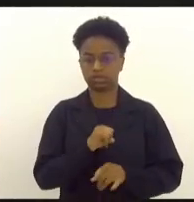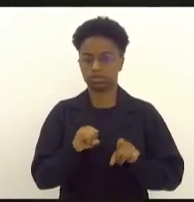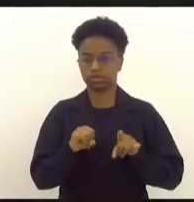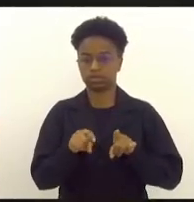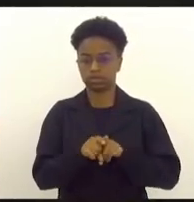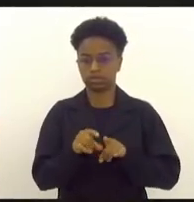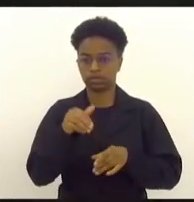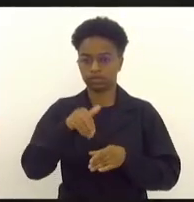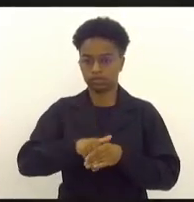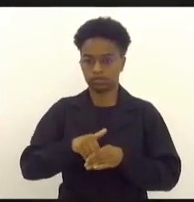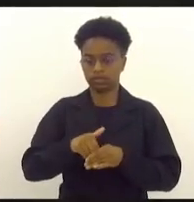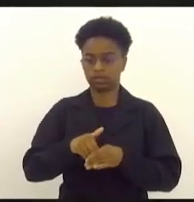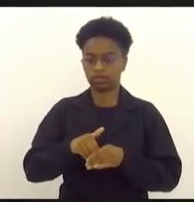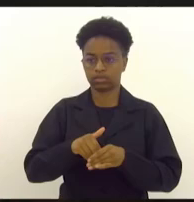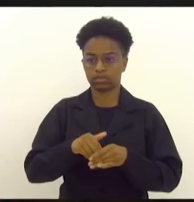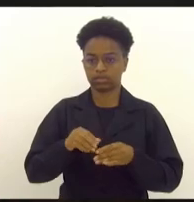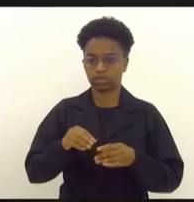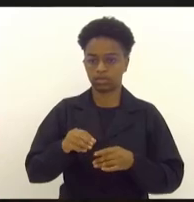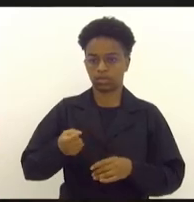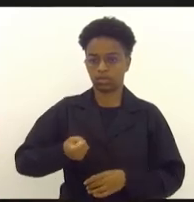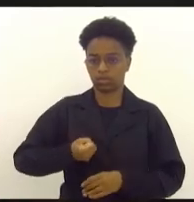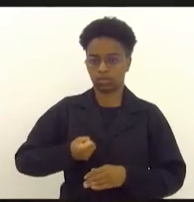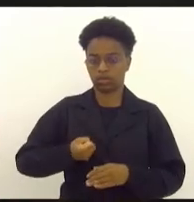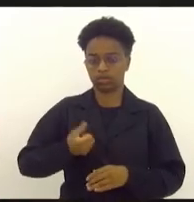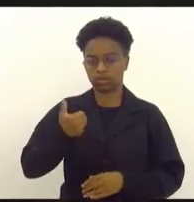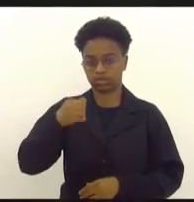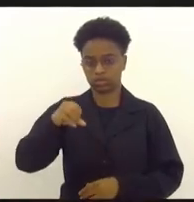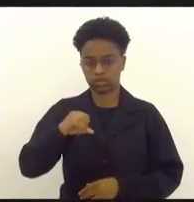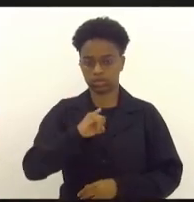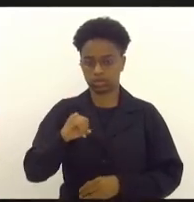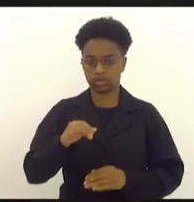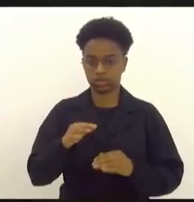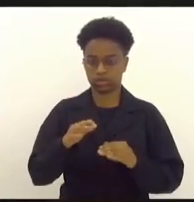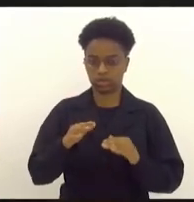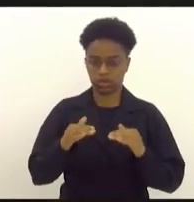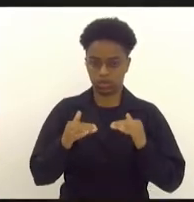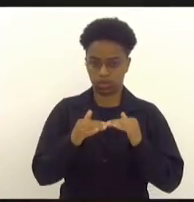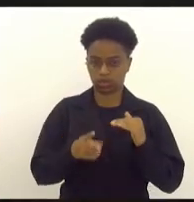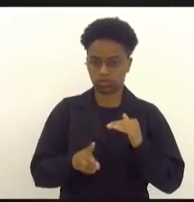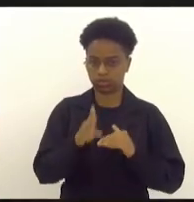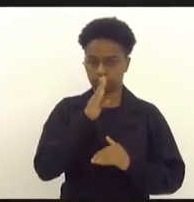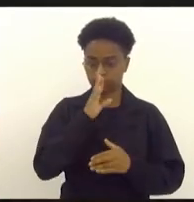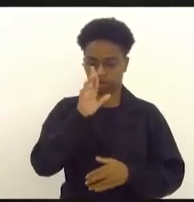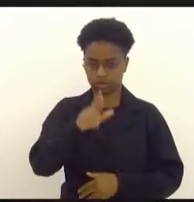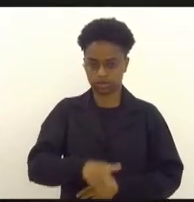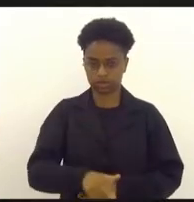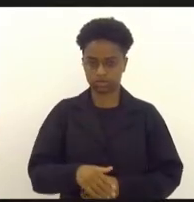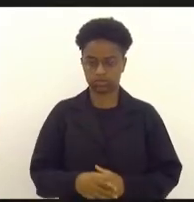destaque para rejeição da emenda número 19 Senhoras que a própria missão rejeitado